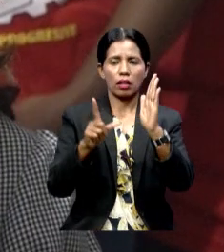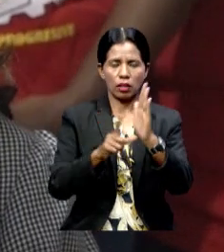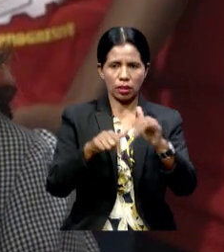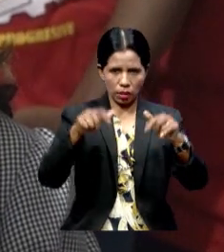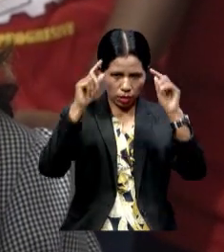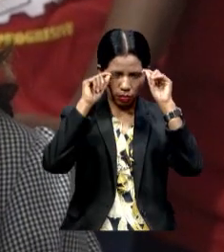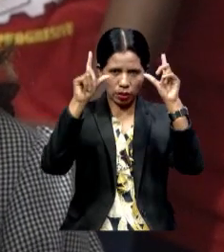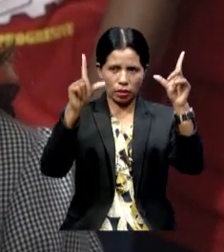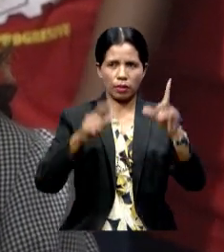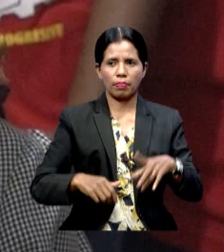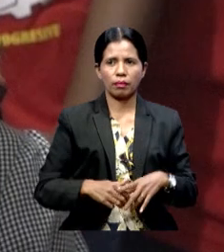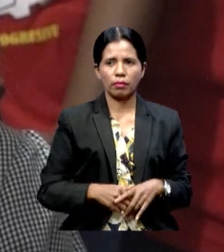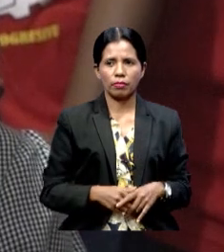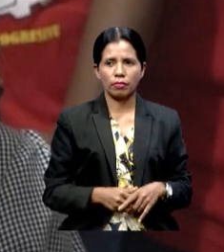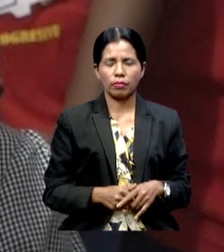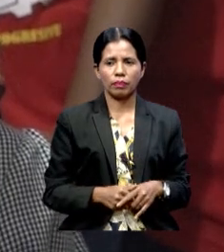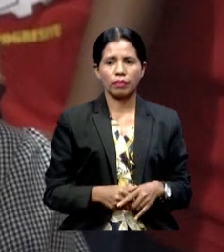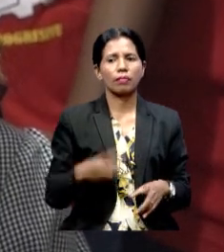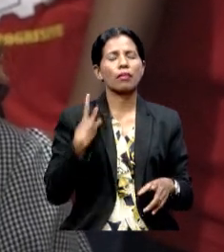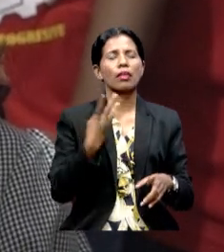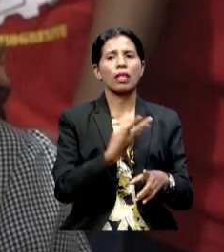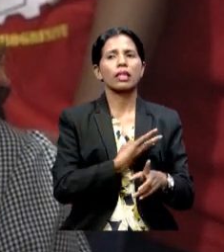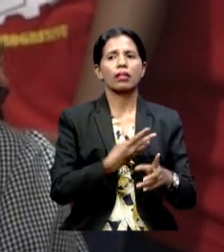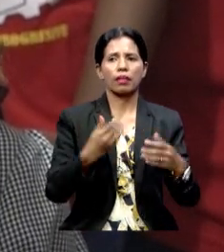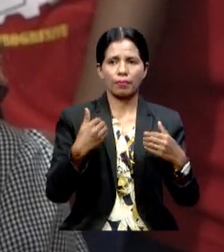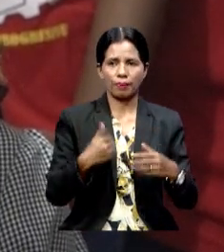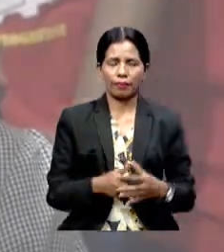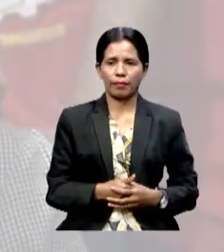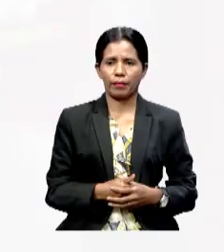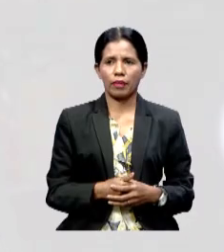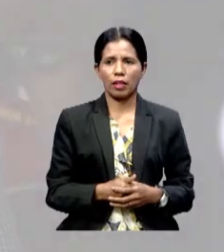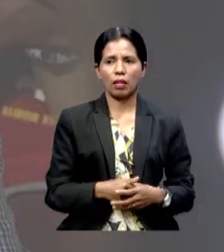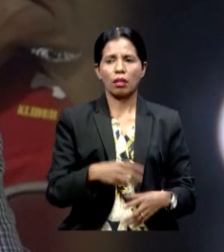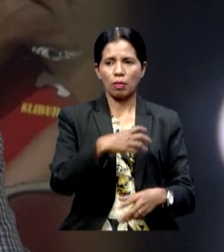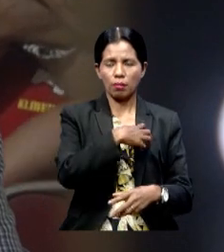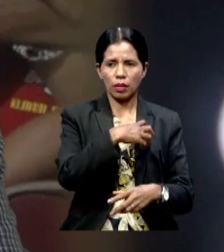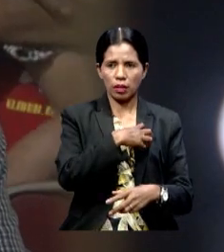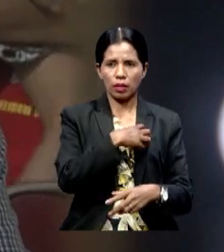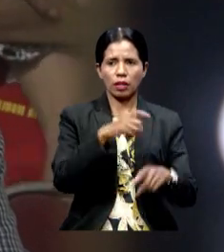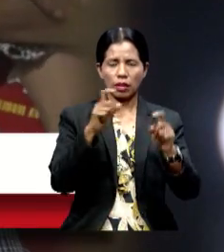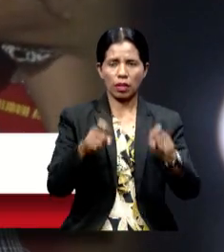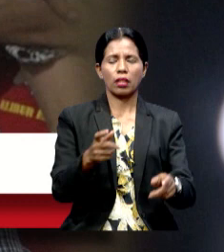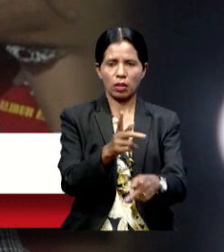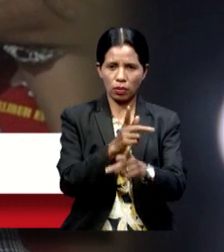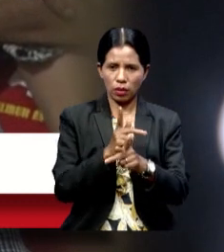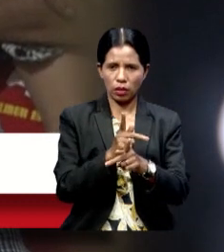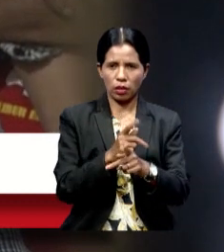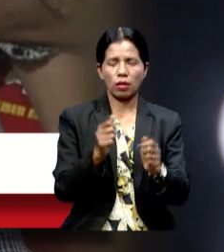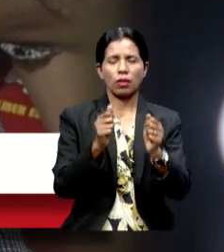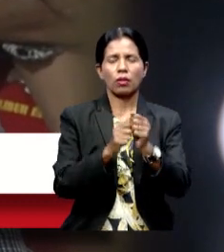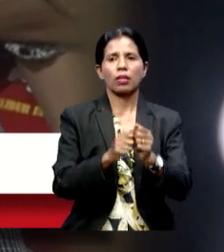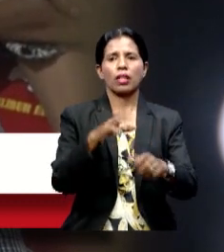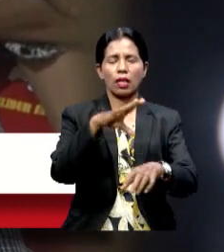Timor-Leste. Ita espera kataka polícia tem que cuidado com a atuação,